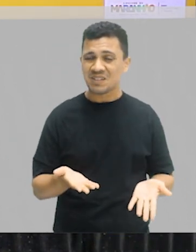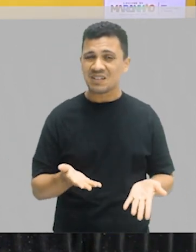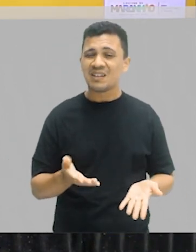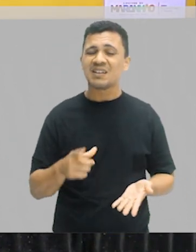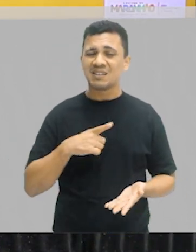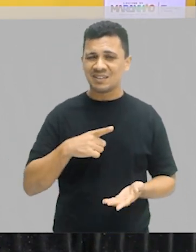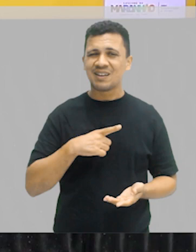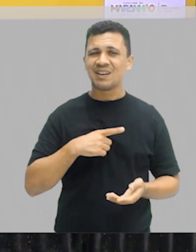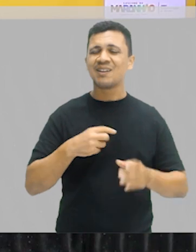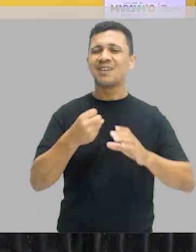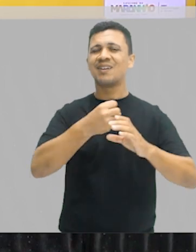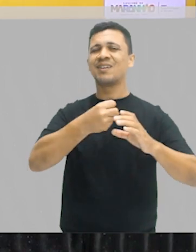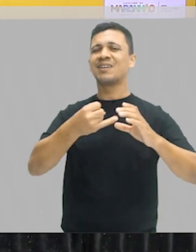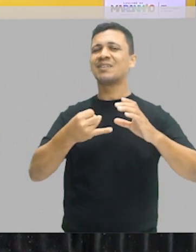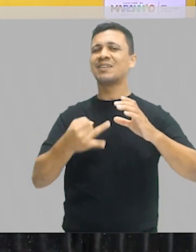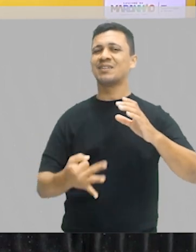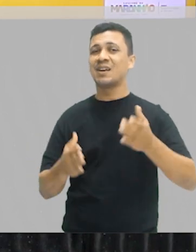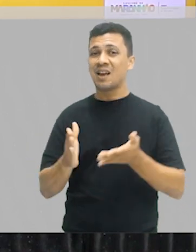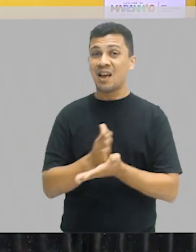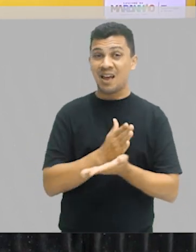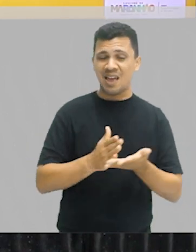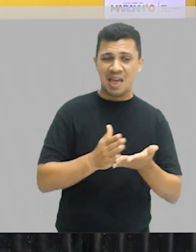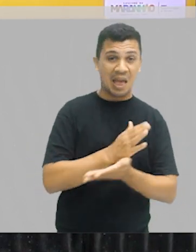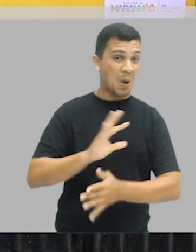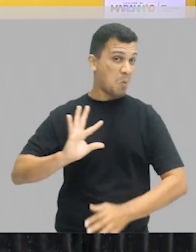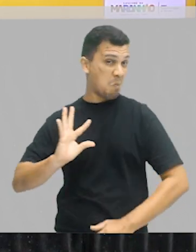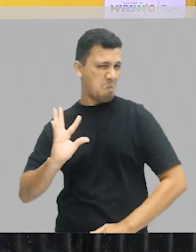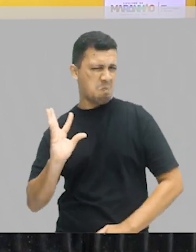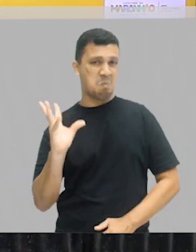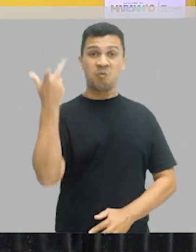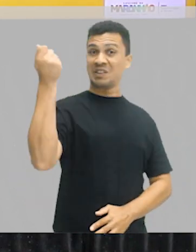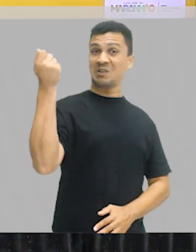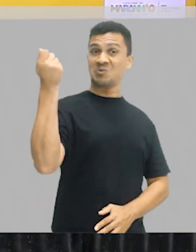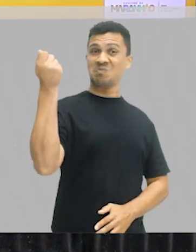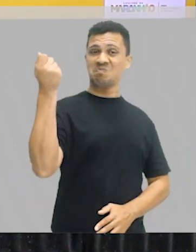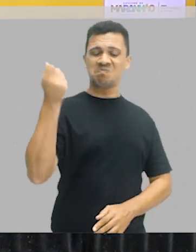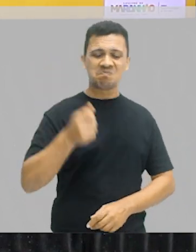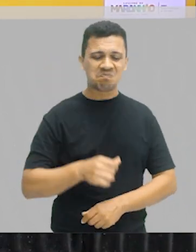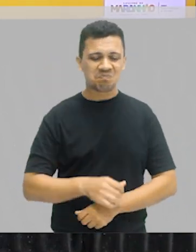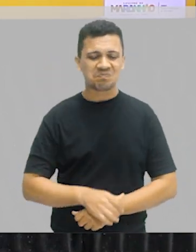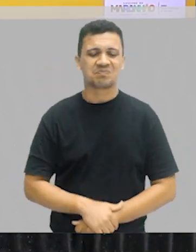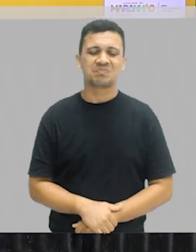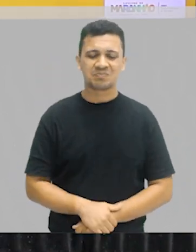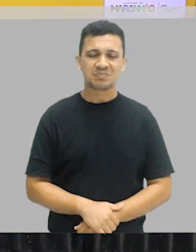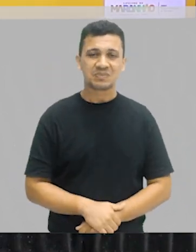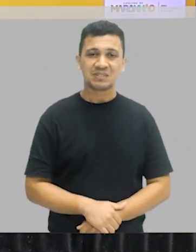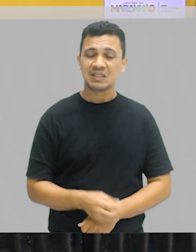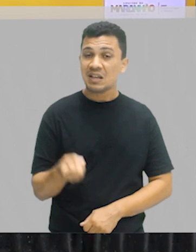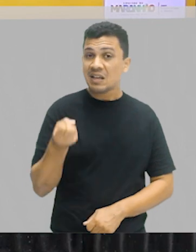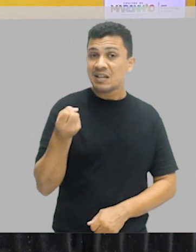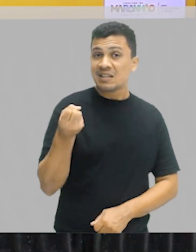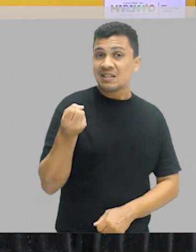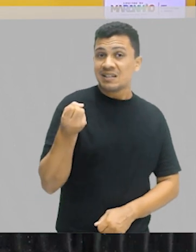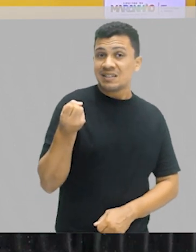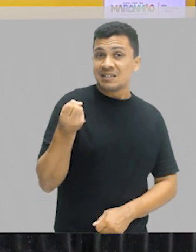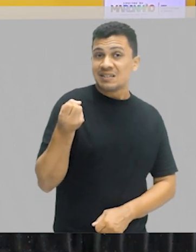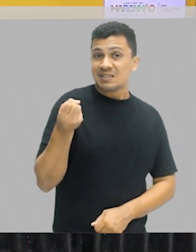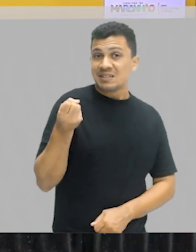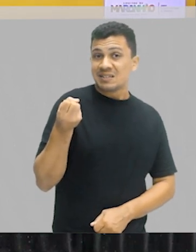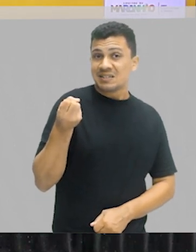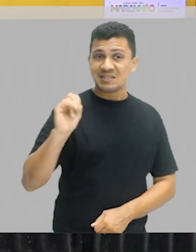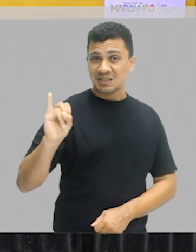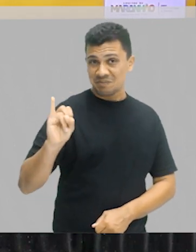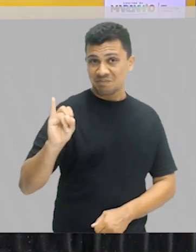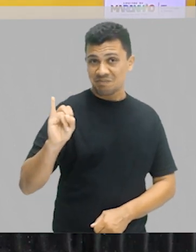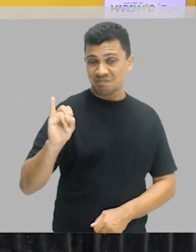fica característico que é algo fantástico, é uma literatura fantástica. Se nós formos trabalhar por...